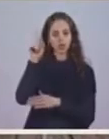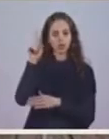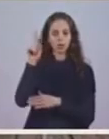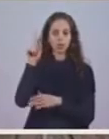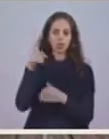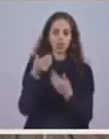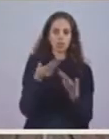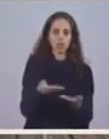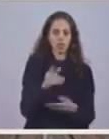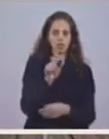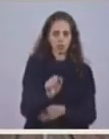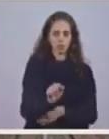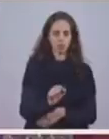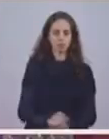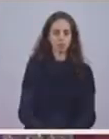te concederá.